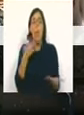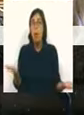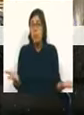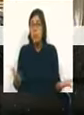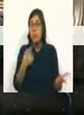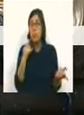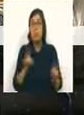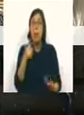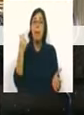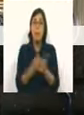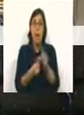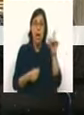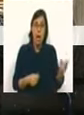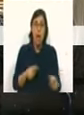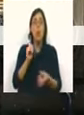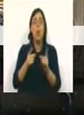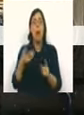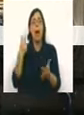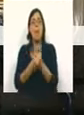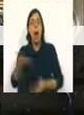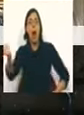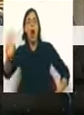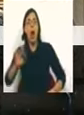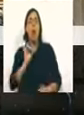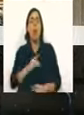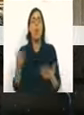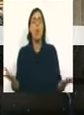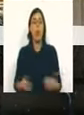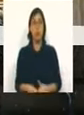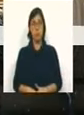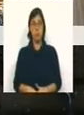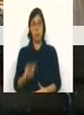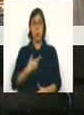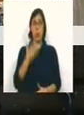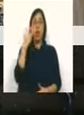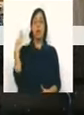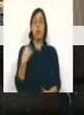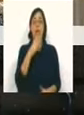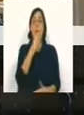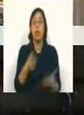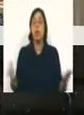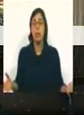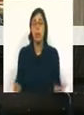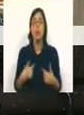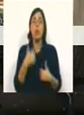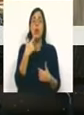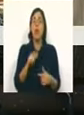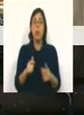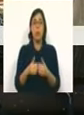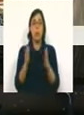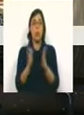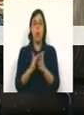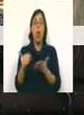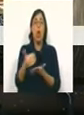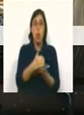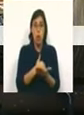Afinal, não dizem se paga isto, o que é que se deixa de pagar. Diz o Dr. António Costa que não podemos consumir todos